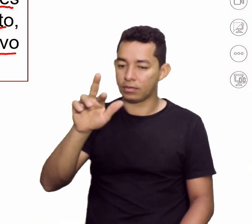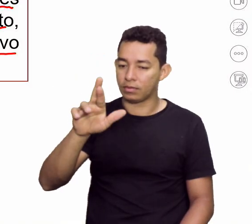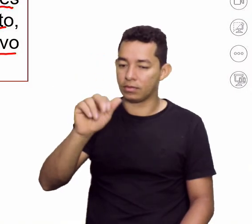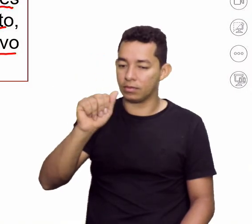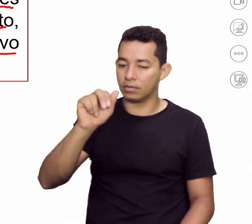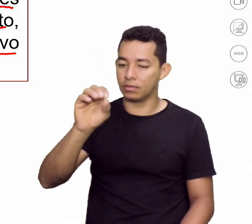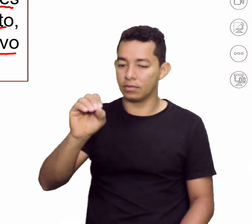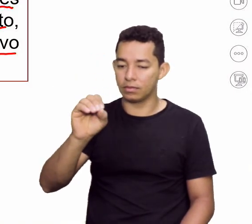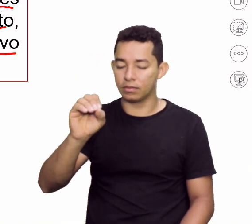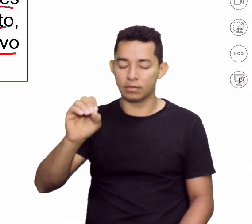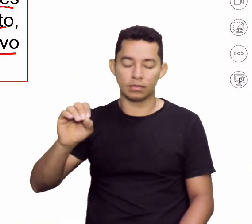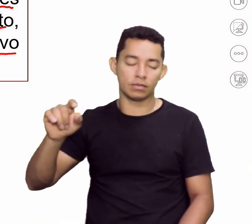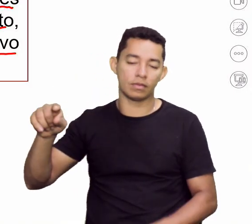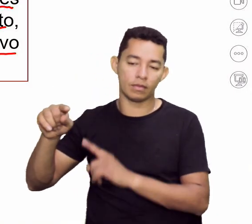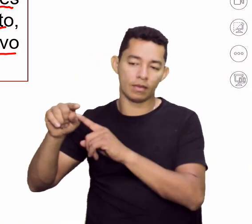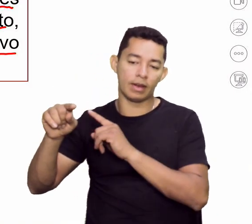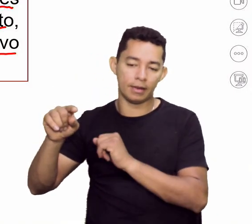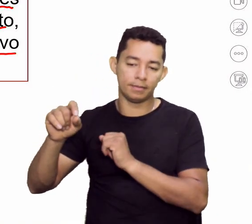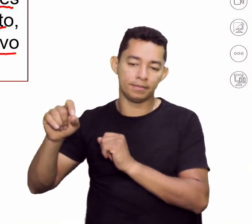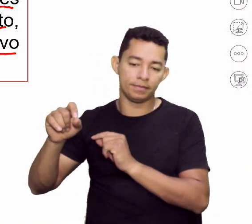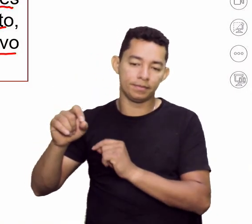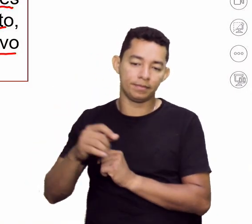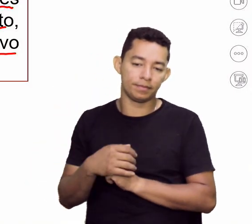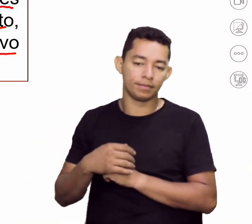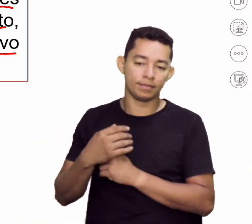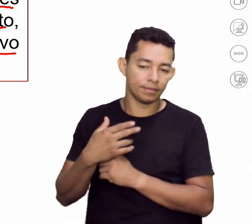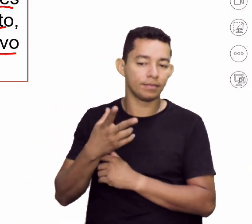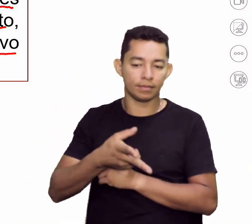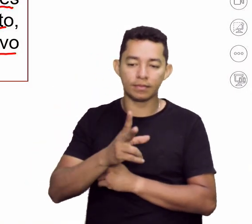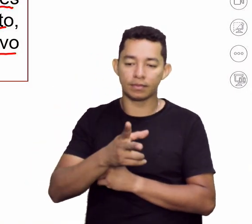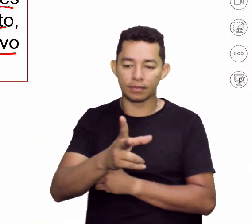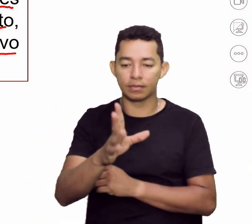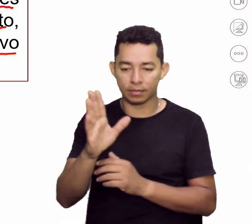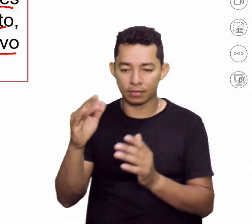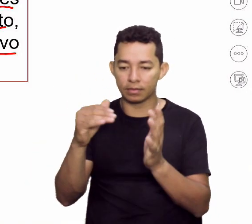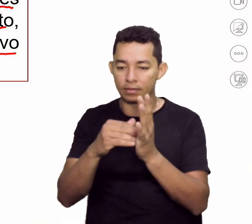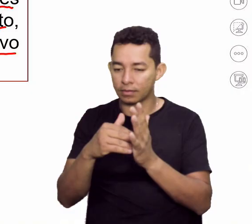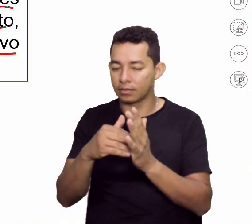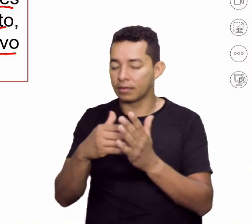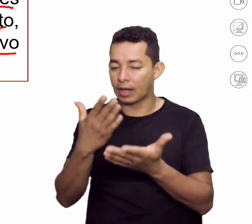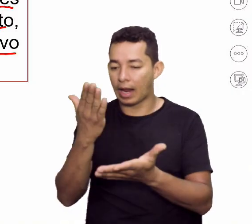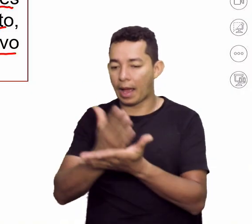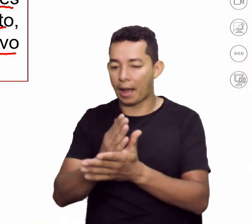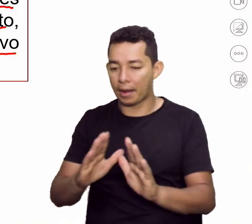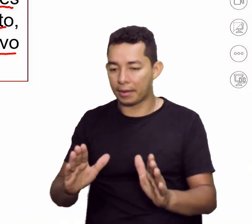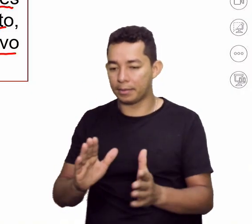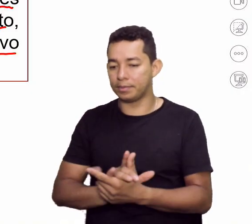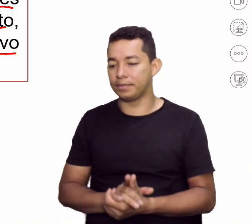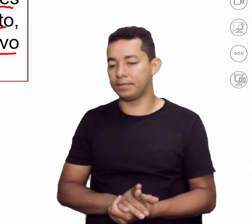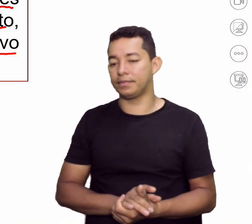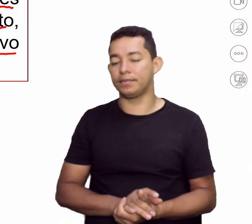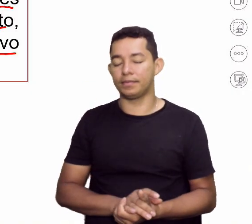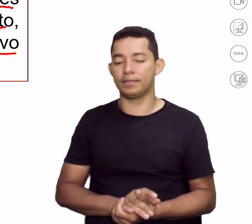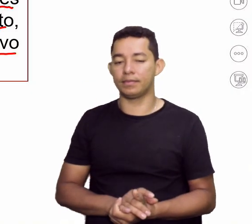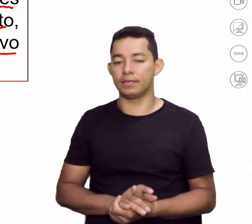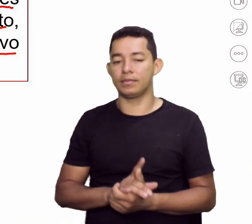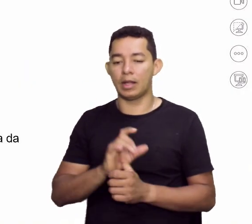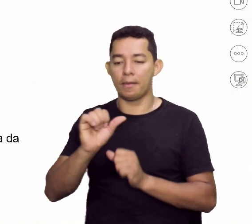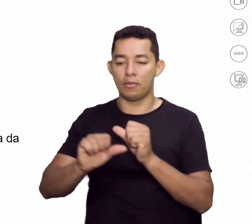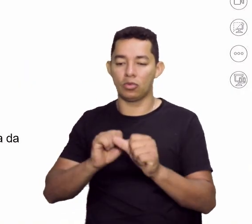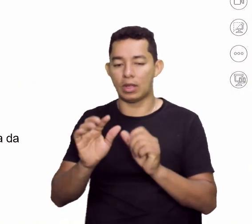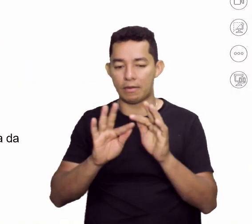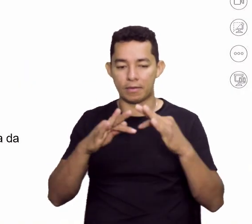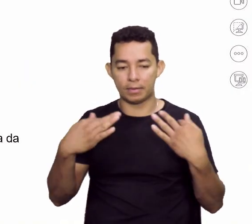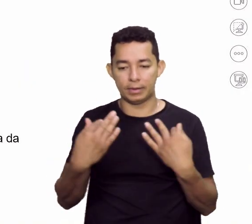conhecido, né? Ele ia seguindo até que a dinastia terminava e entrava outra dinastia.